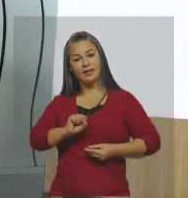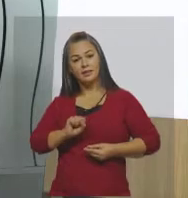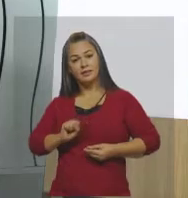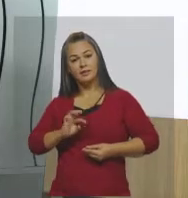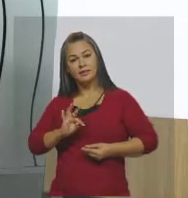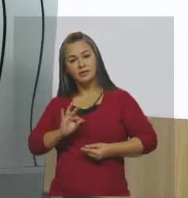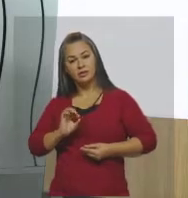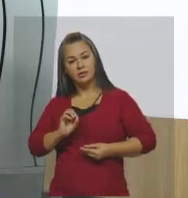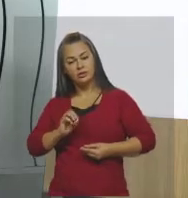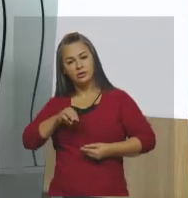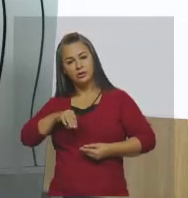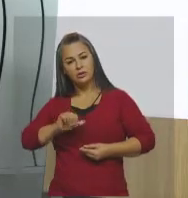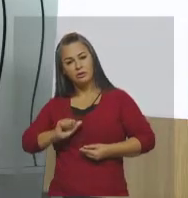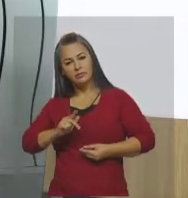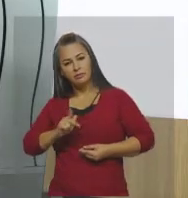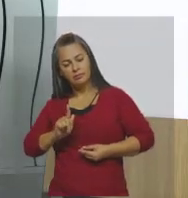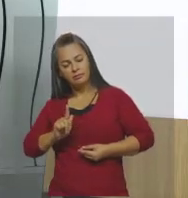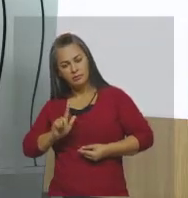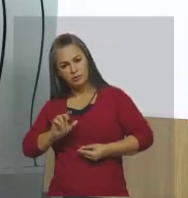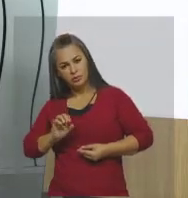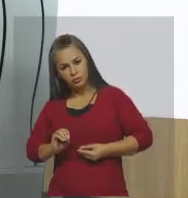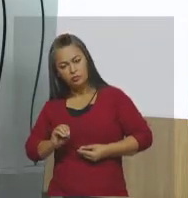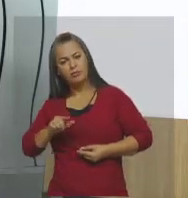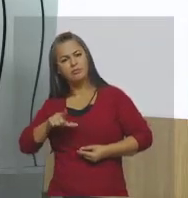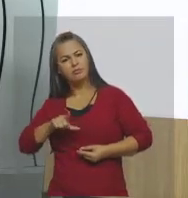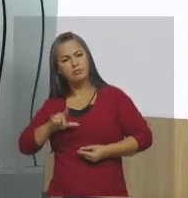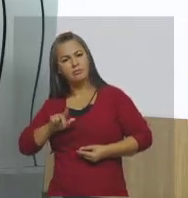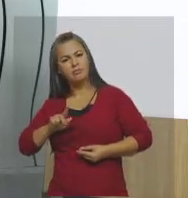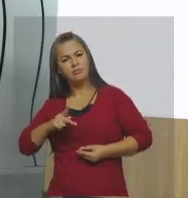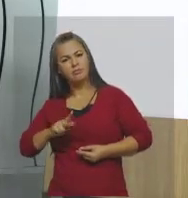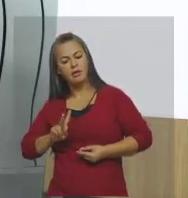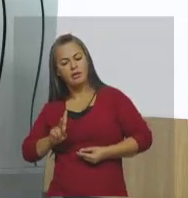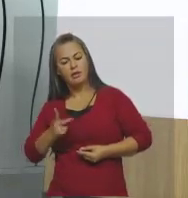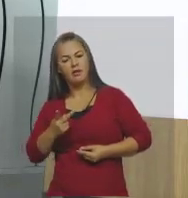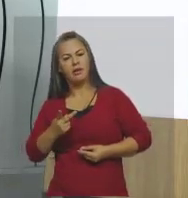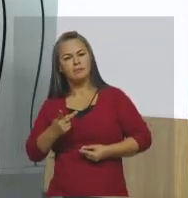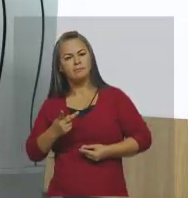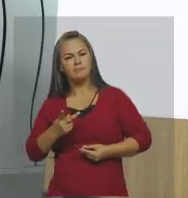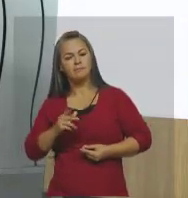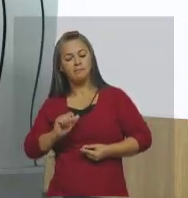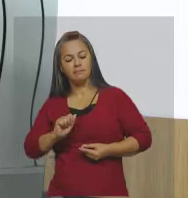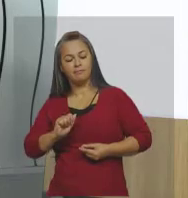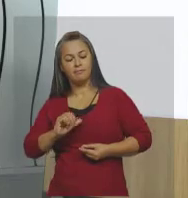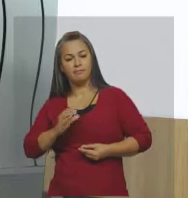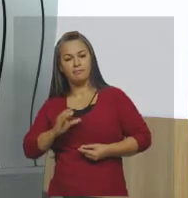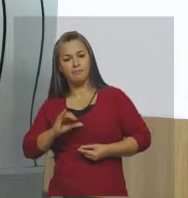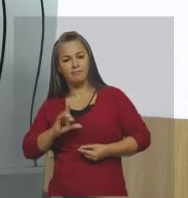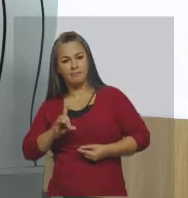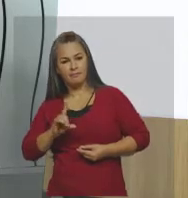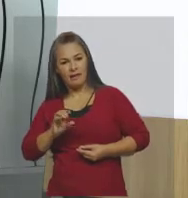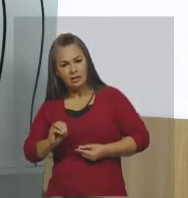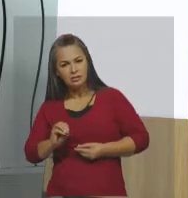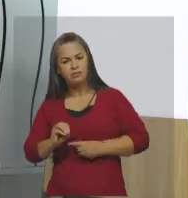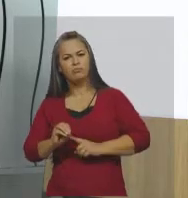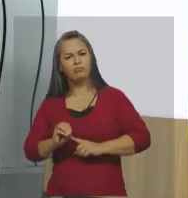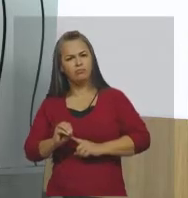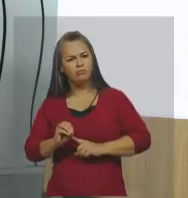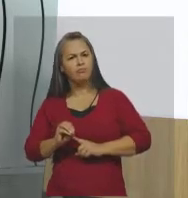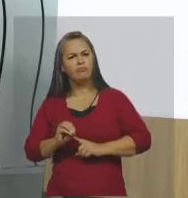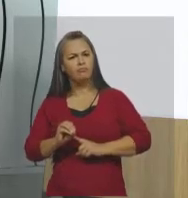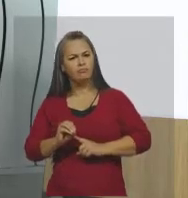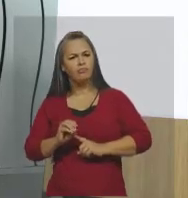um pH muito ácido, por causa da presença de um ácido chamado ácido clorídrico. E esse ácido